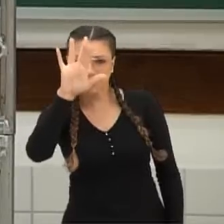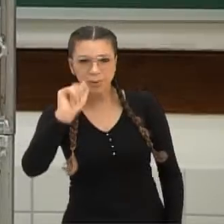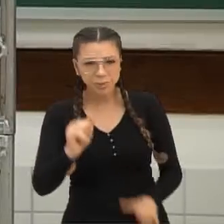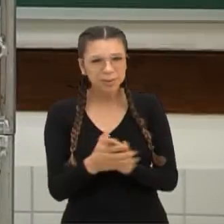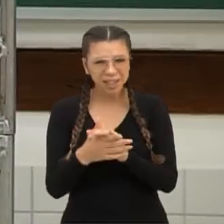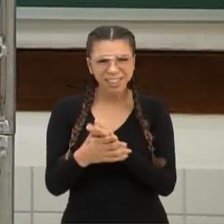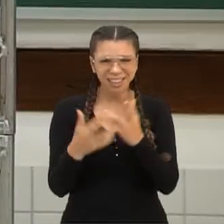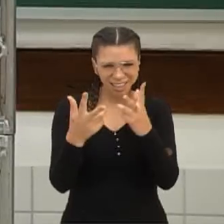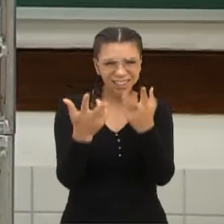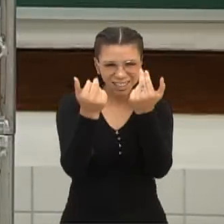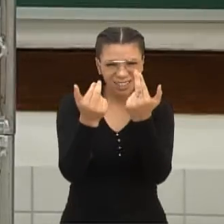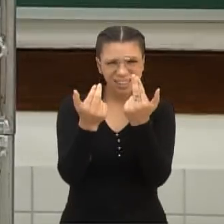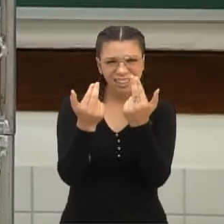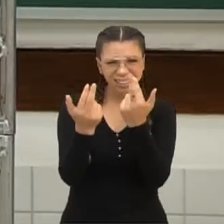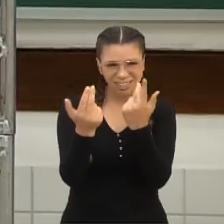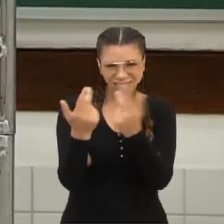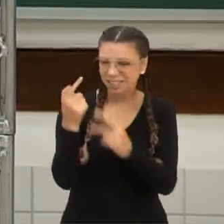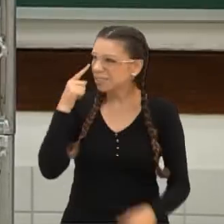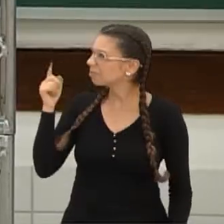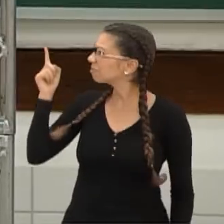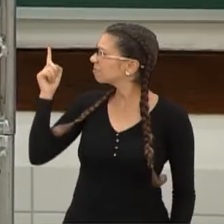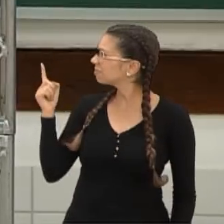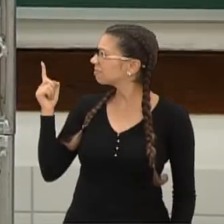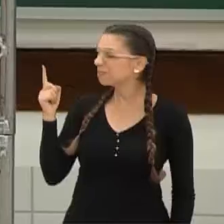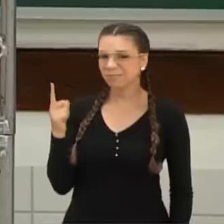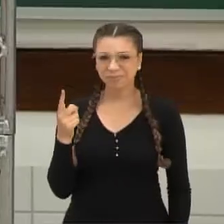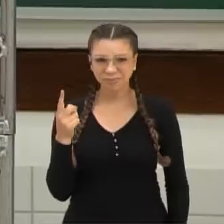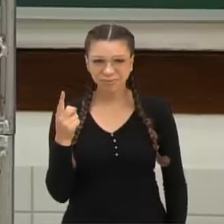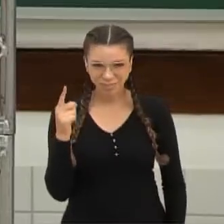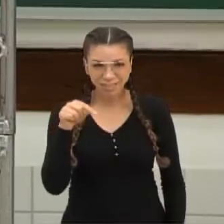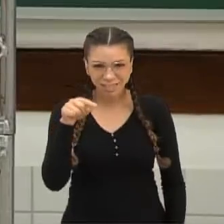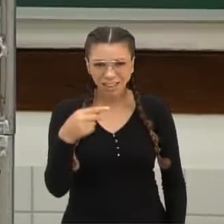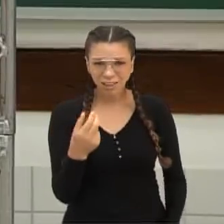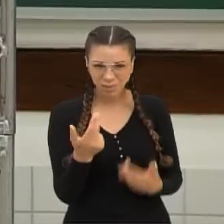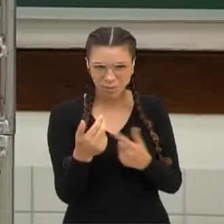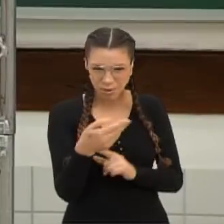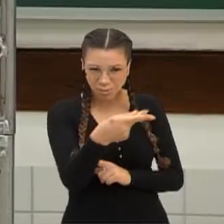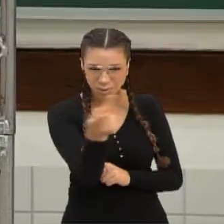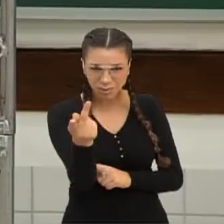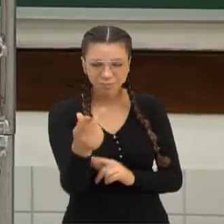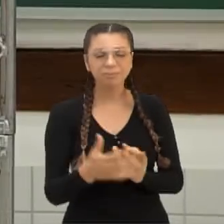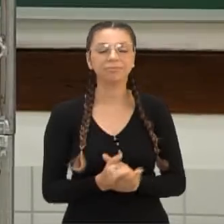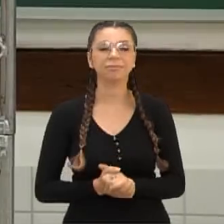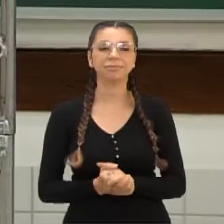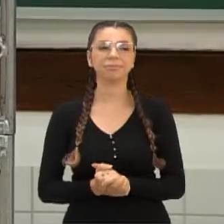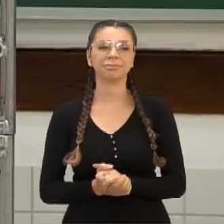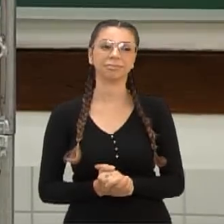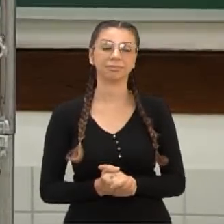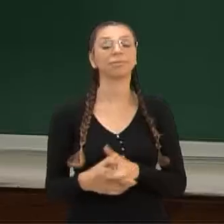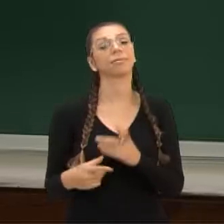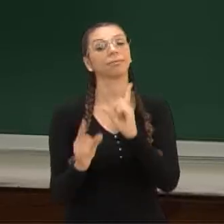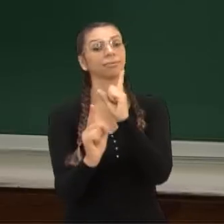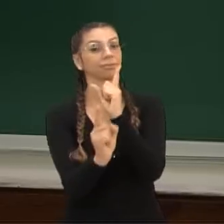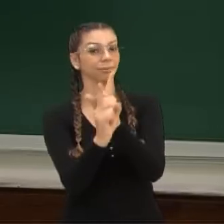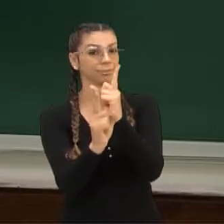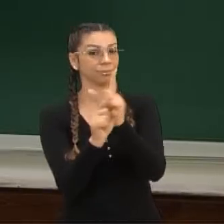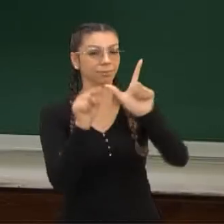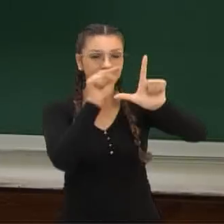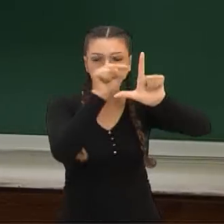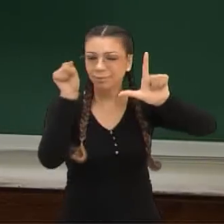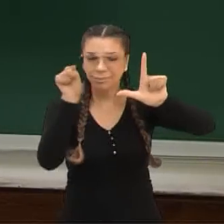vocês? Tudo bem? Vamos ver então aqui como é que ficou no nosso slide? Olha lá, localizei os